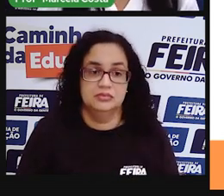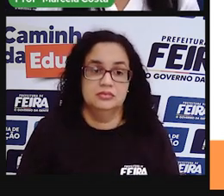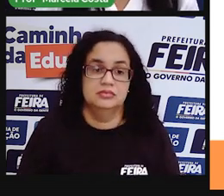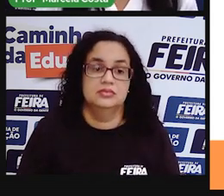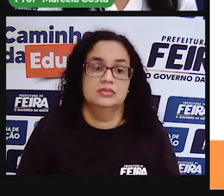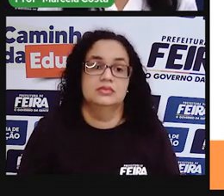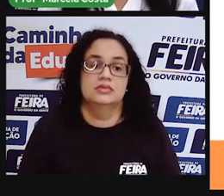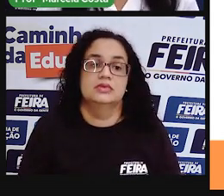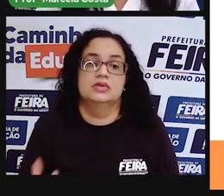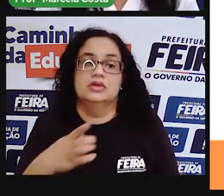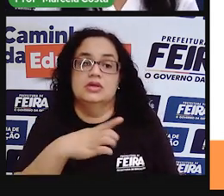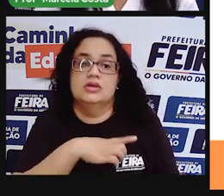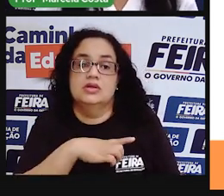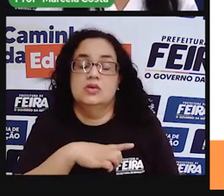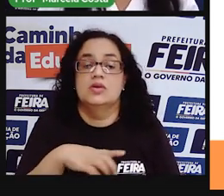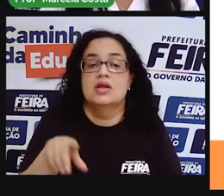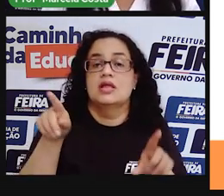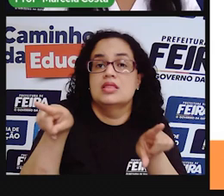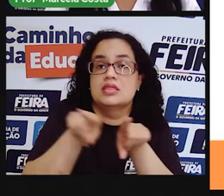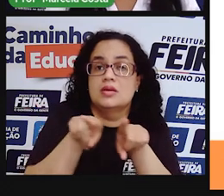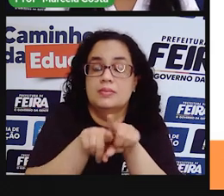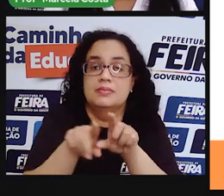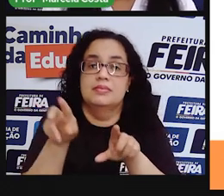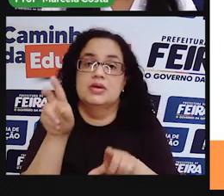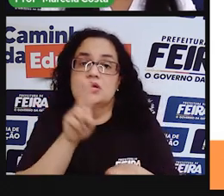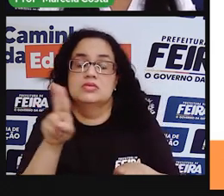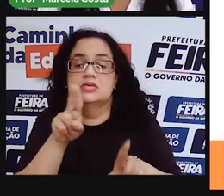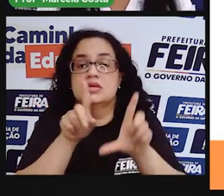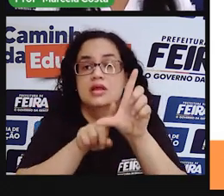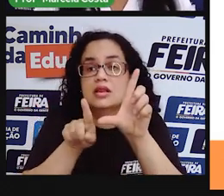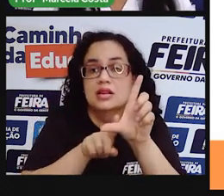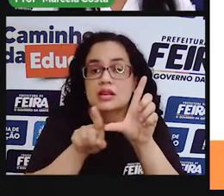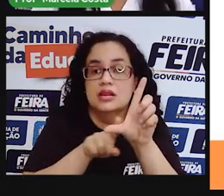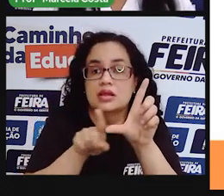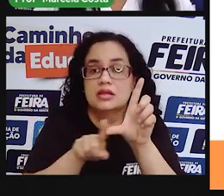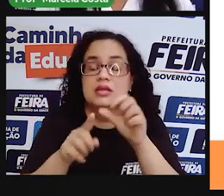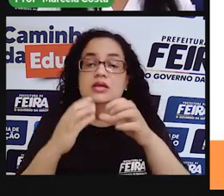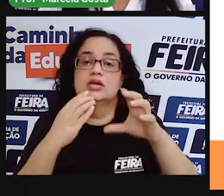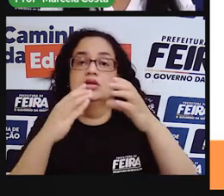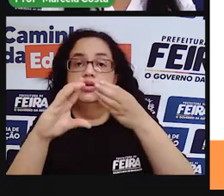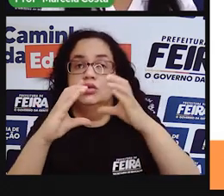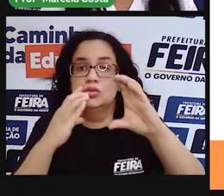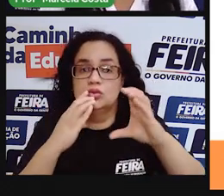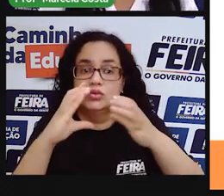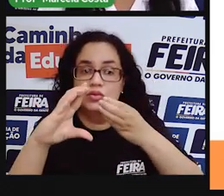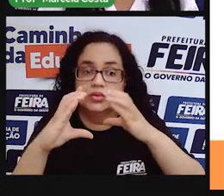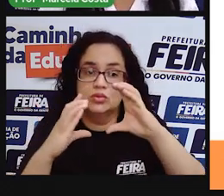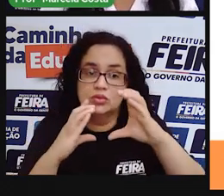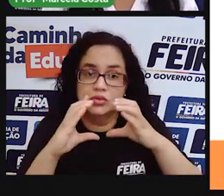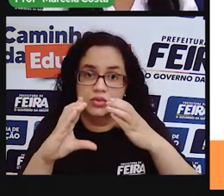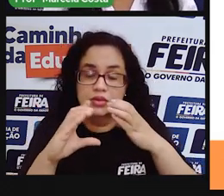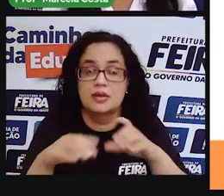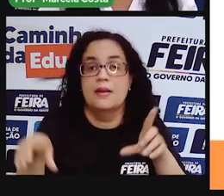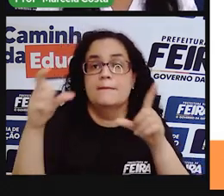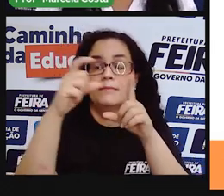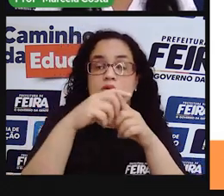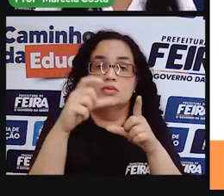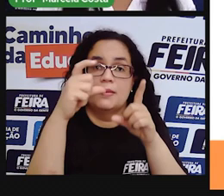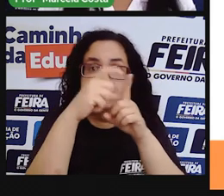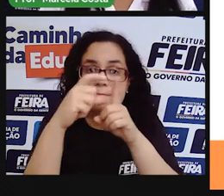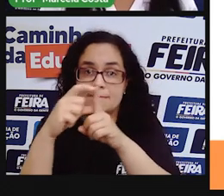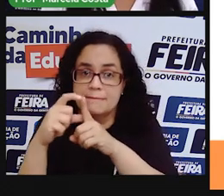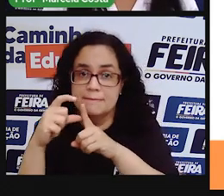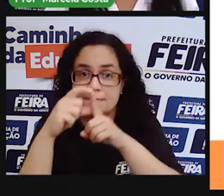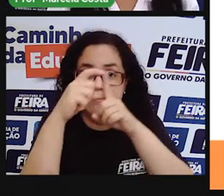A gente usa muito as letras para nos comunicar, não é isso? As letras onde a gente forma palavras, que